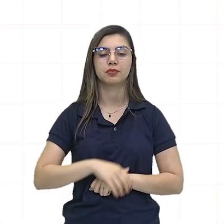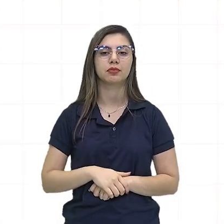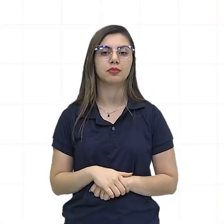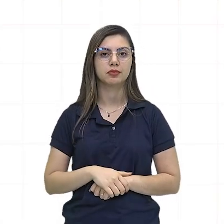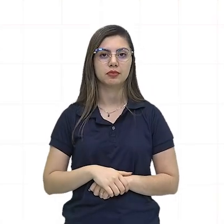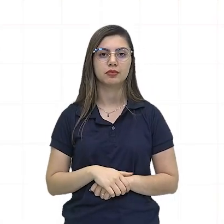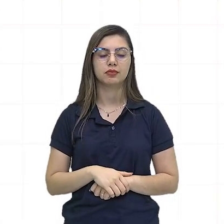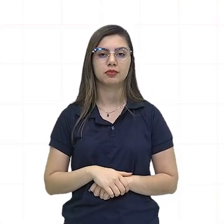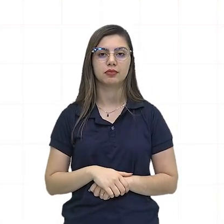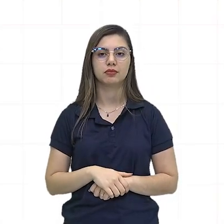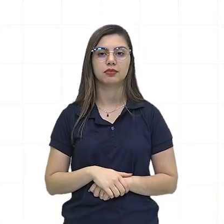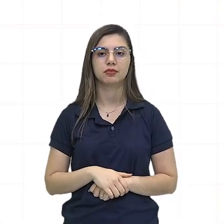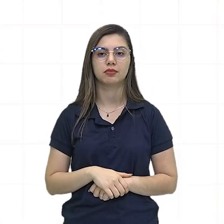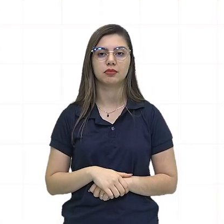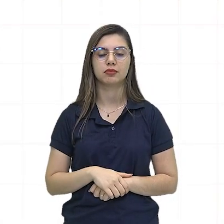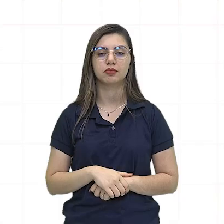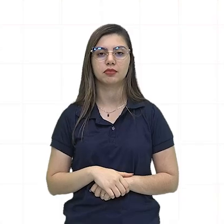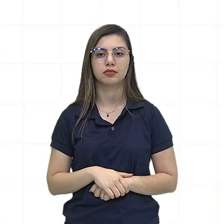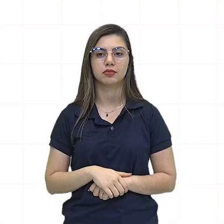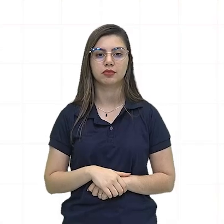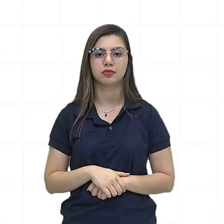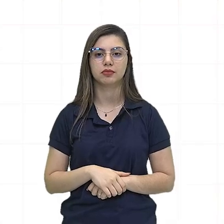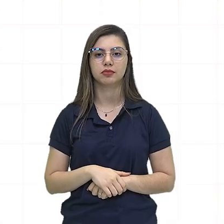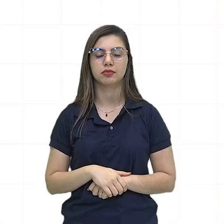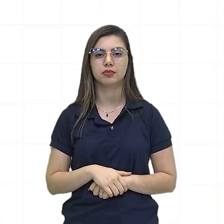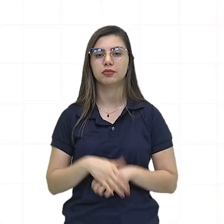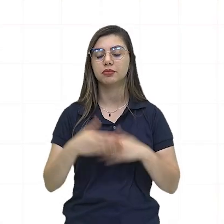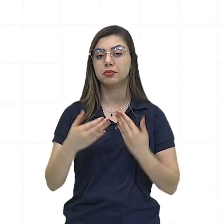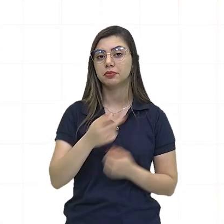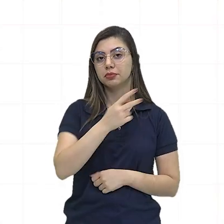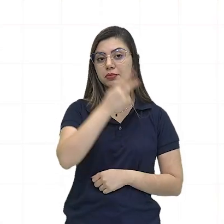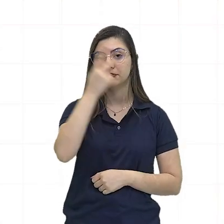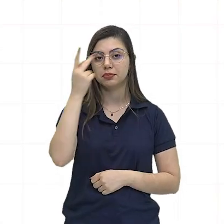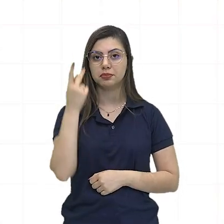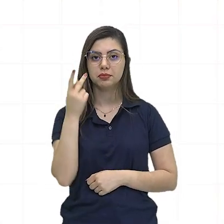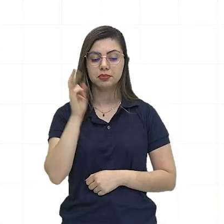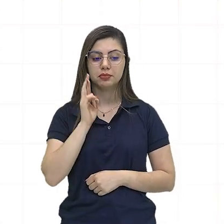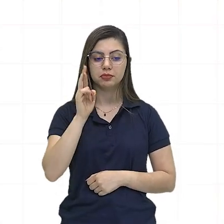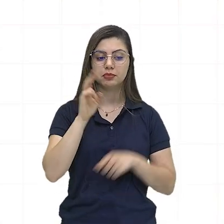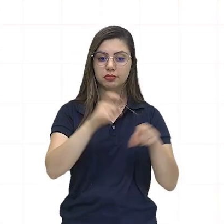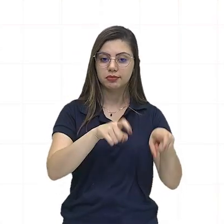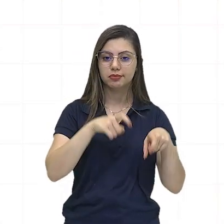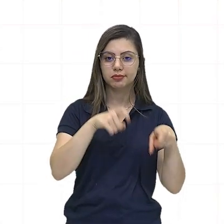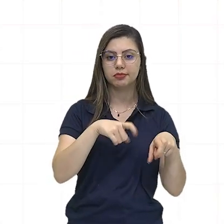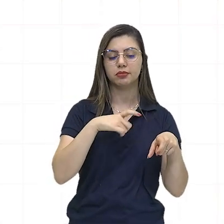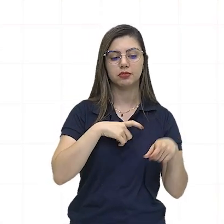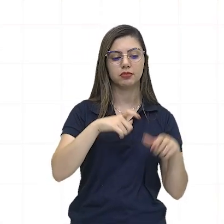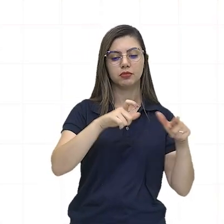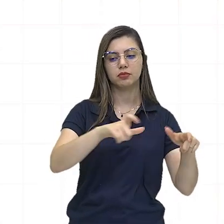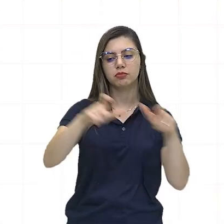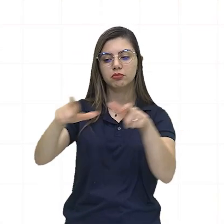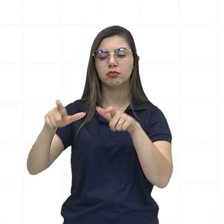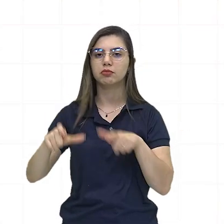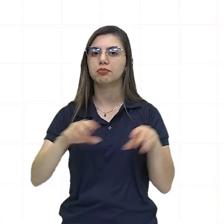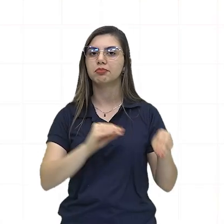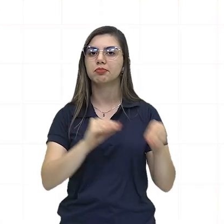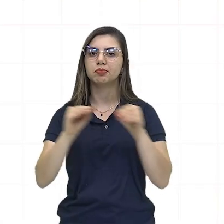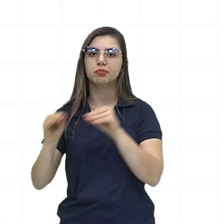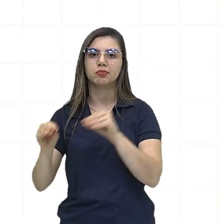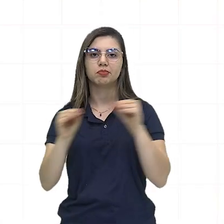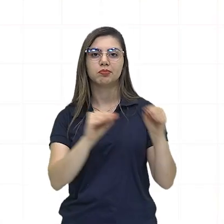se deslocar periodicamente, né? Então, ela vai envolver ali